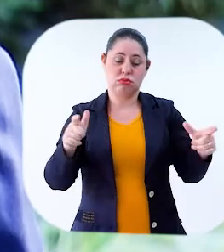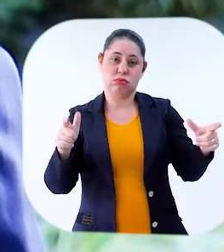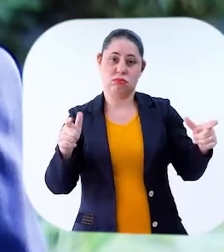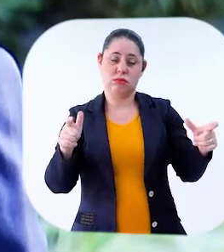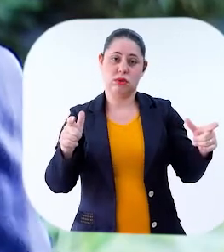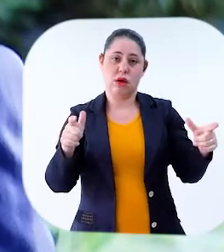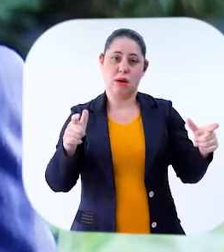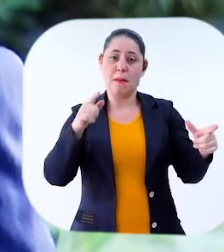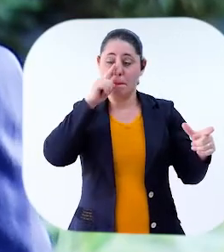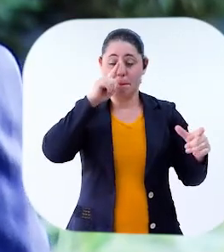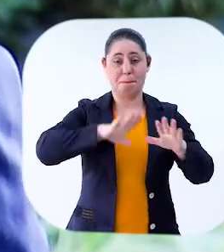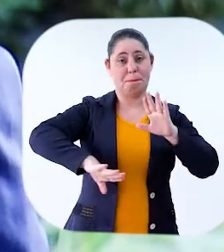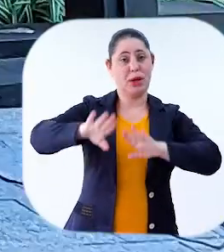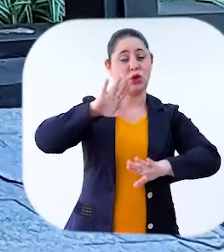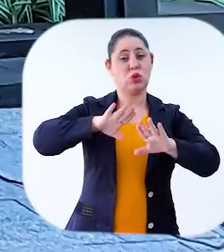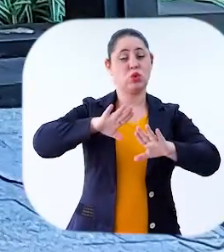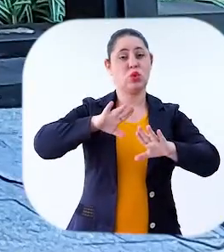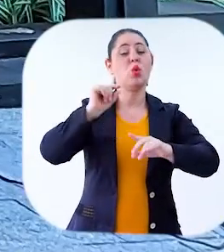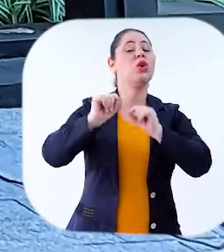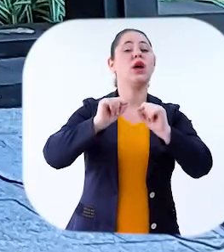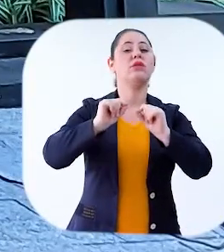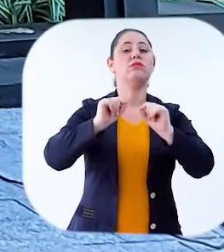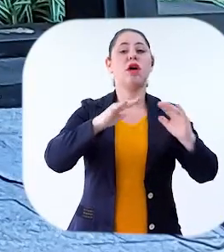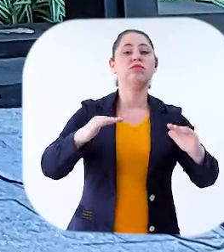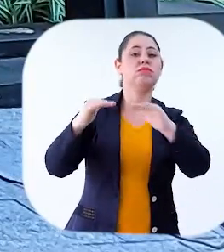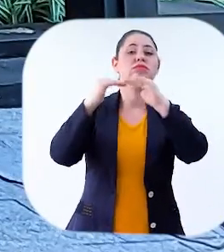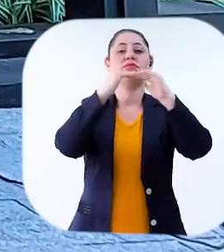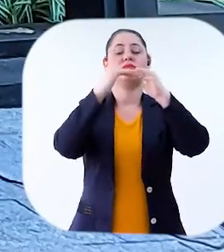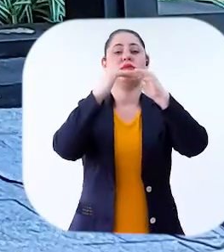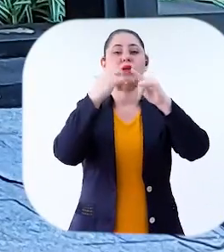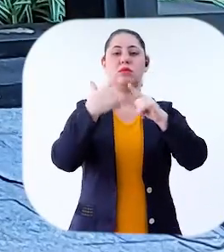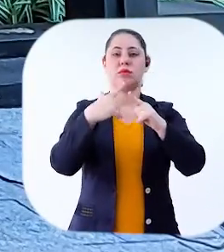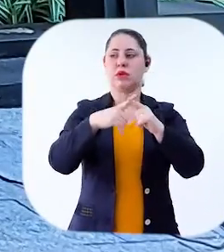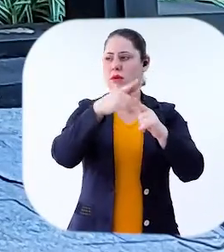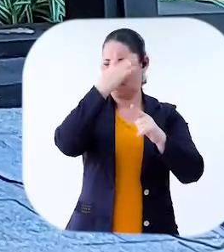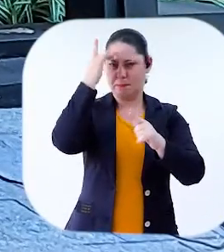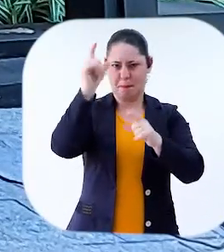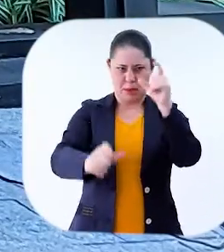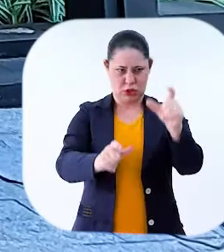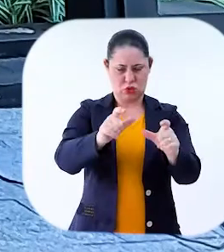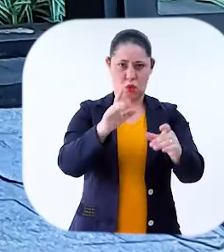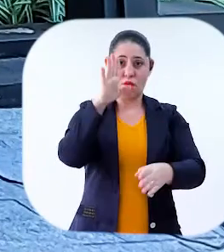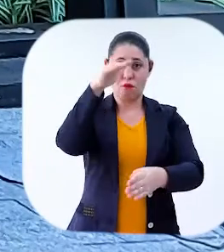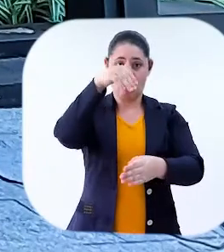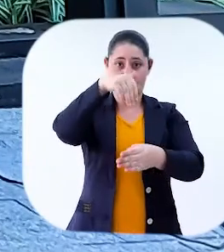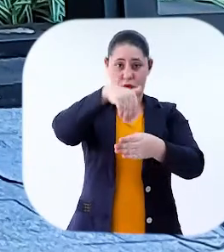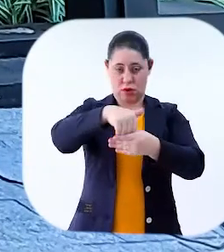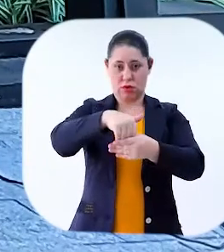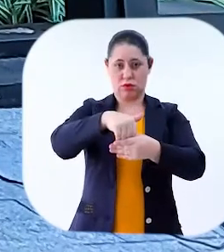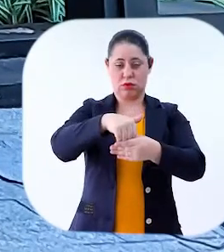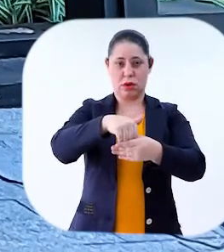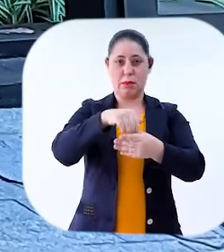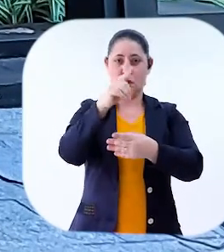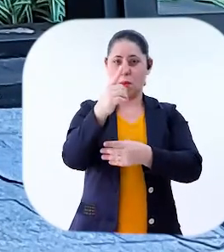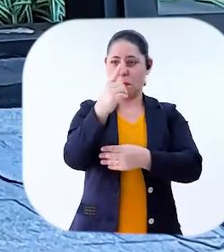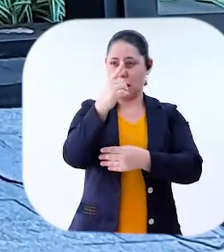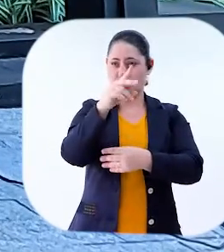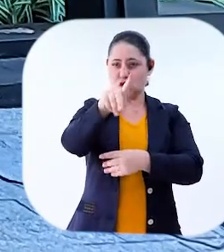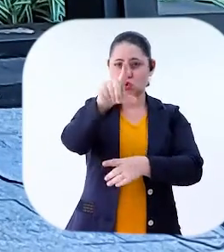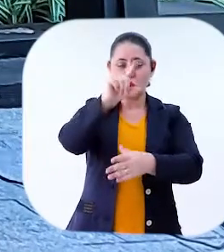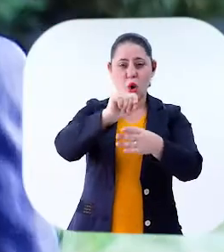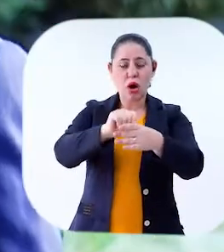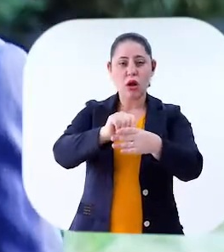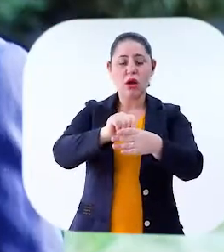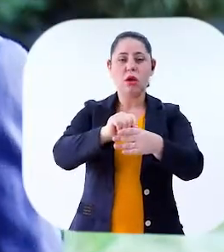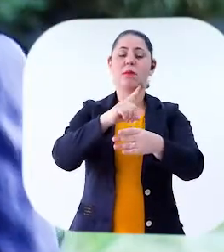é nociva à democracia, porque o eleitor, ele vota para um